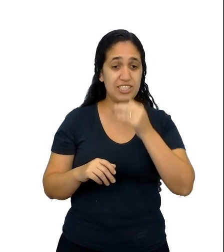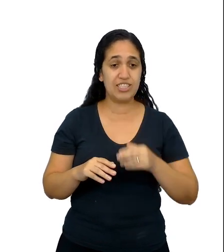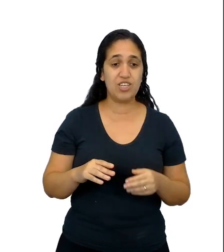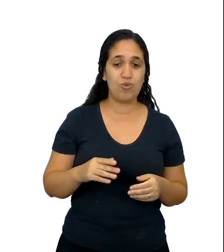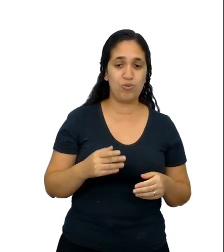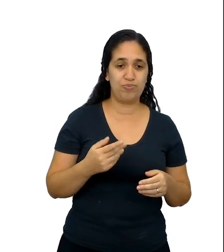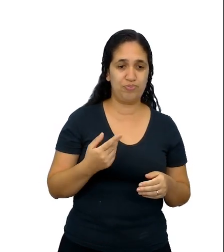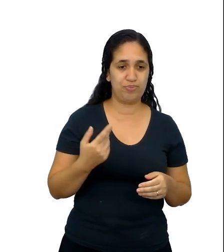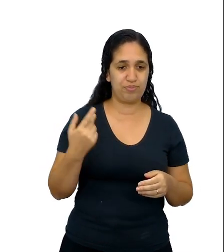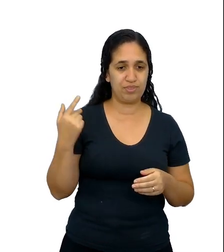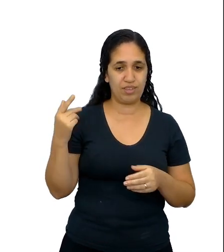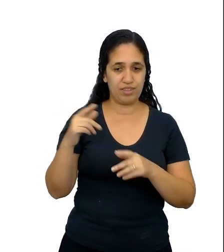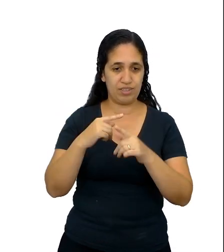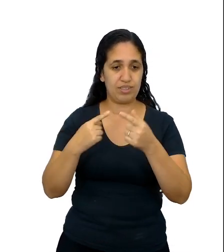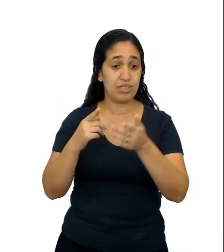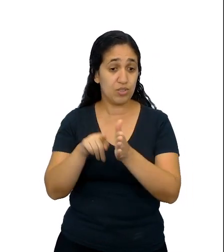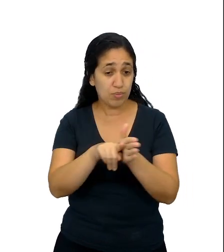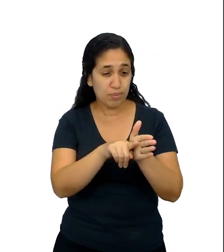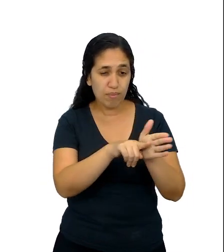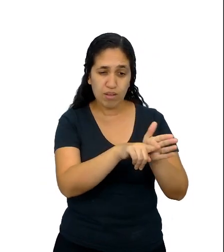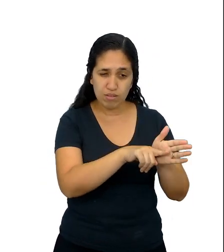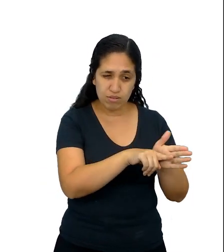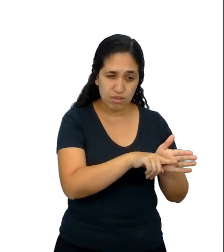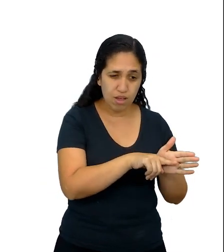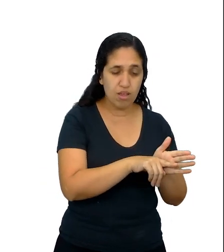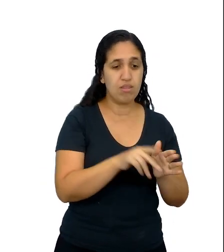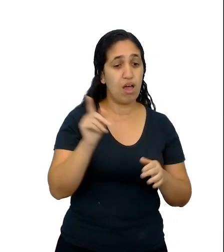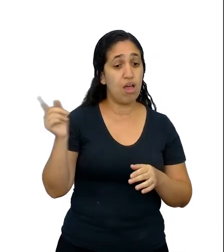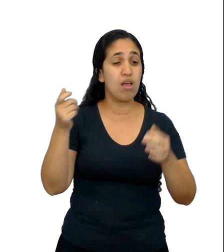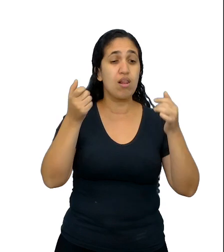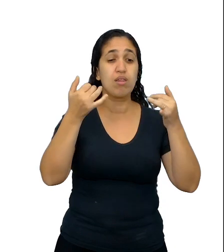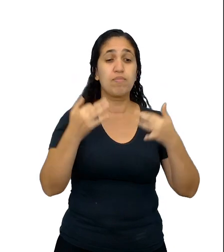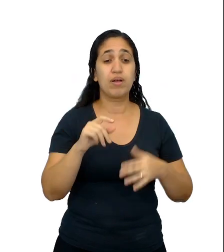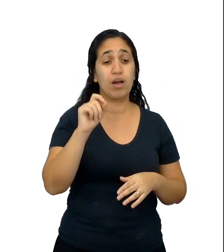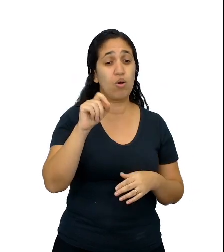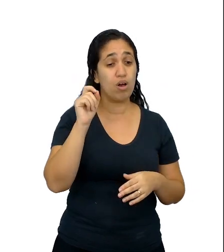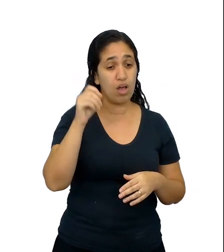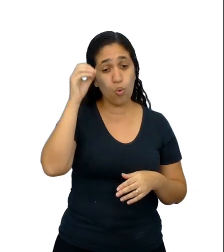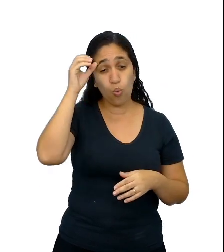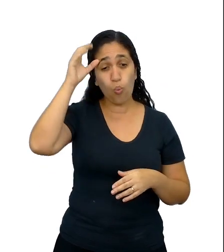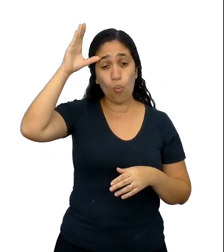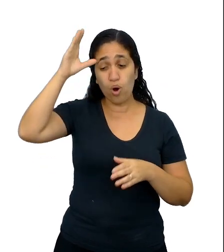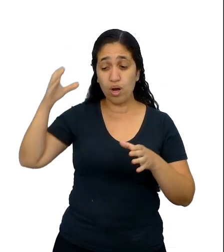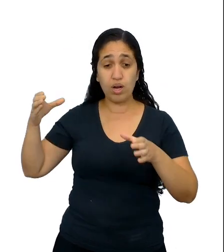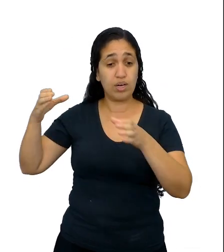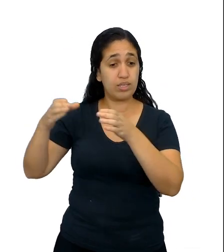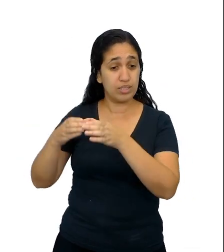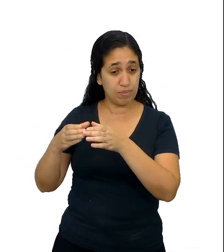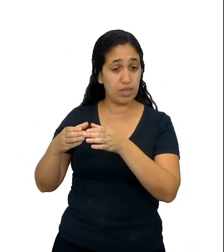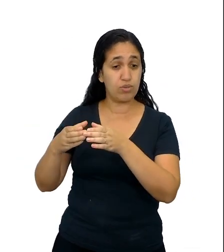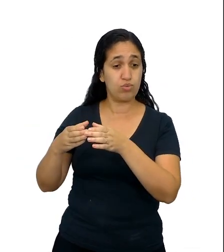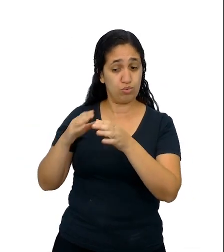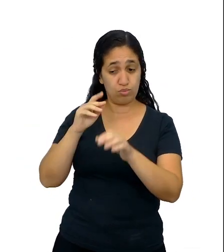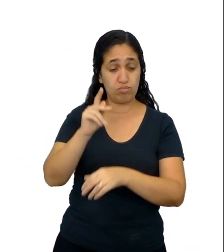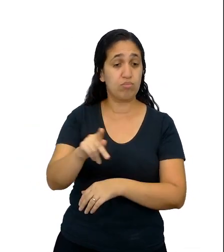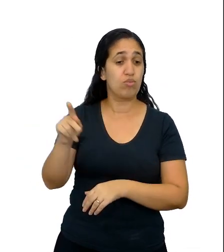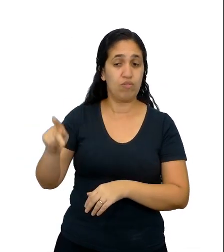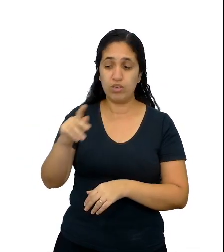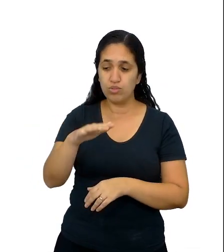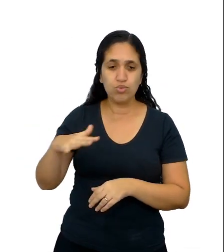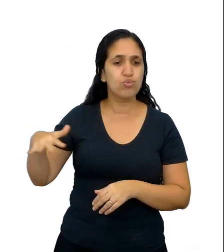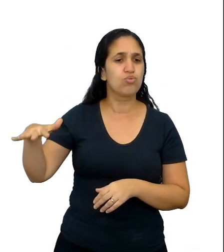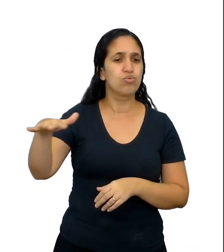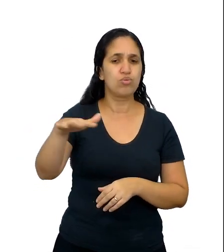1986, nas suas pesquisas, ele fala do conhecimento dos docentes, mas de todos os